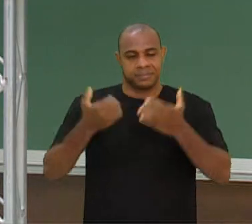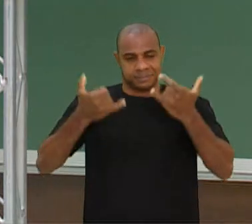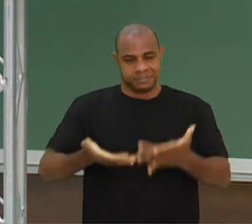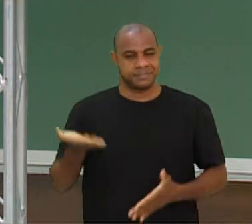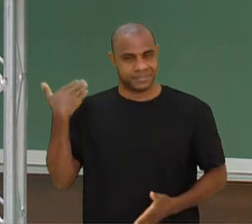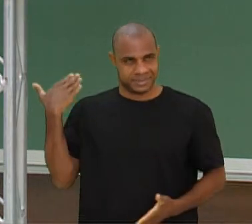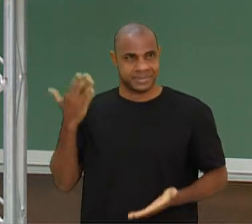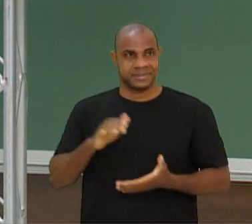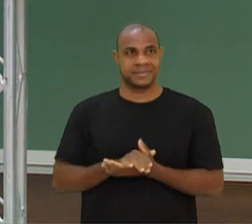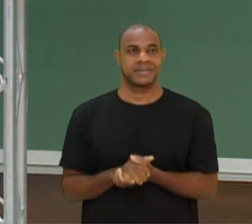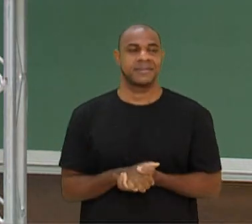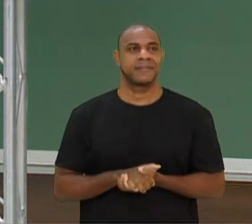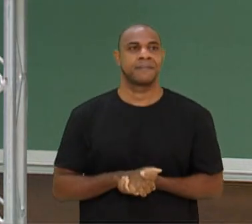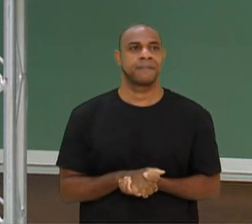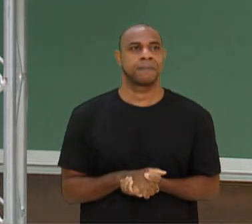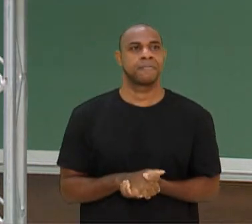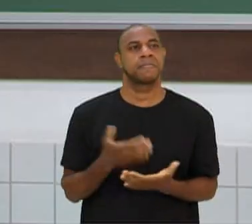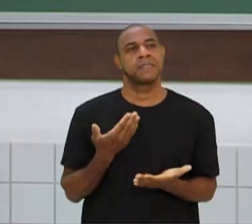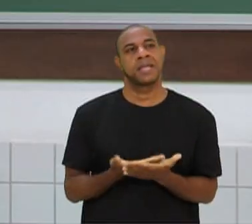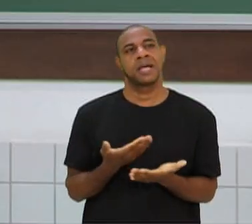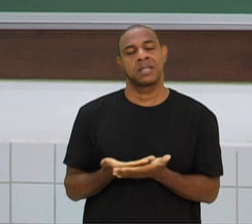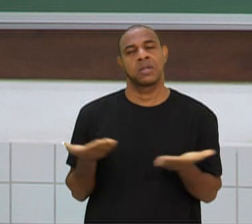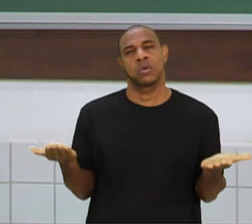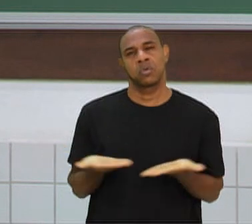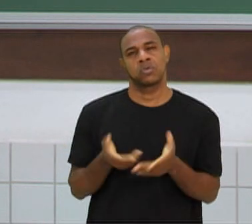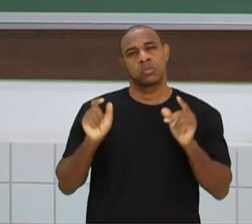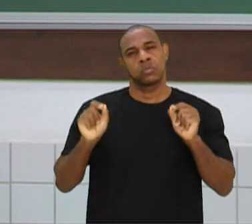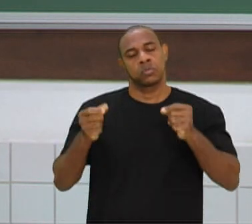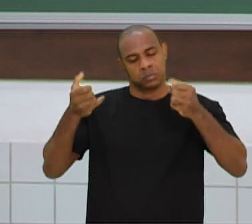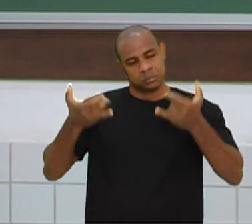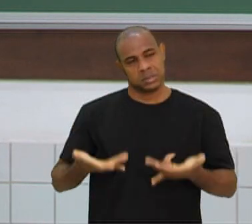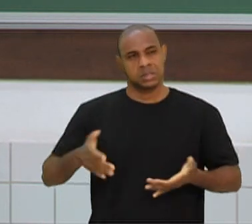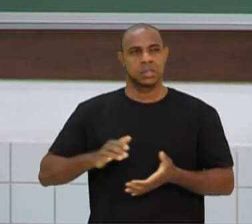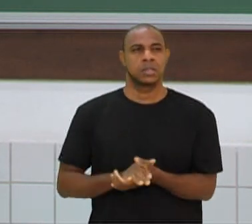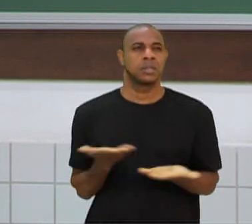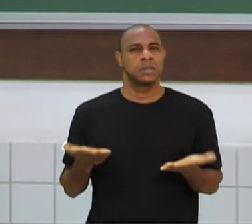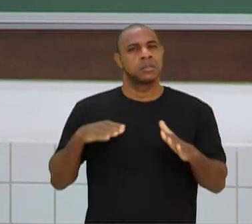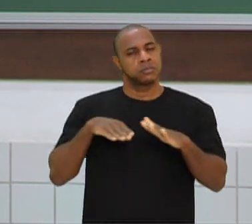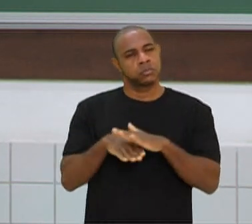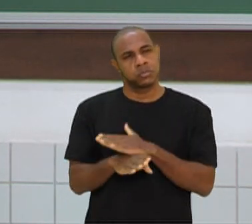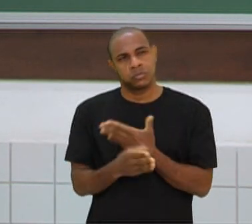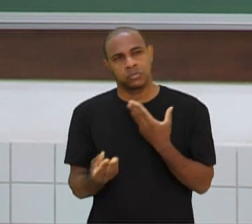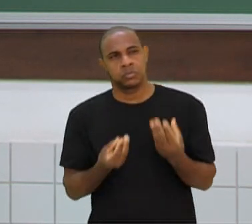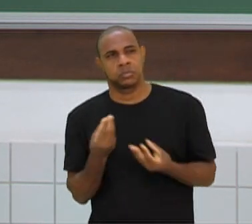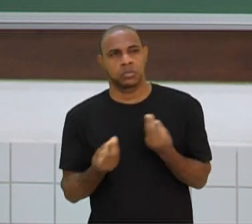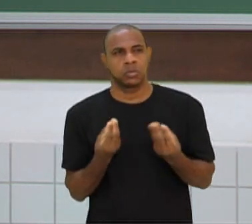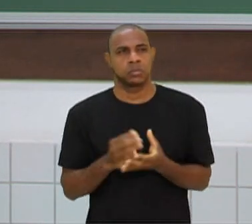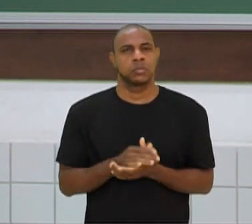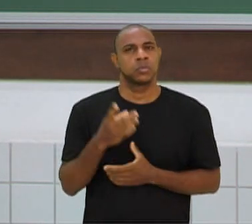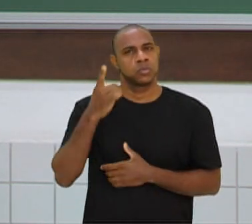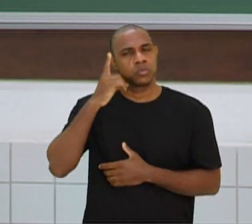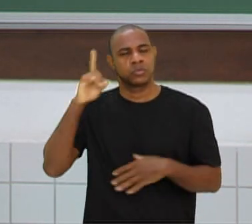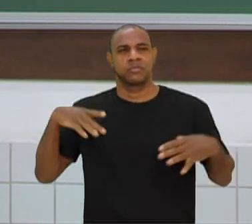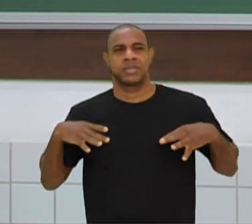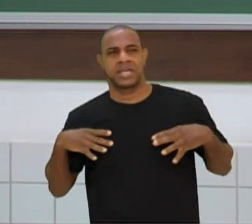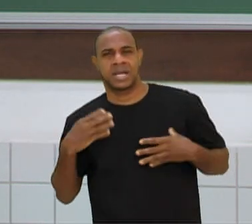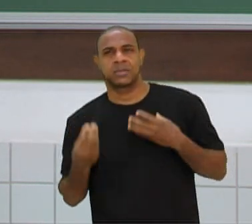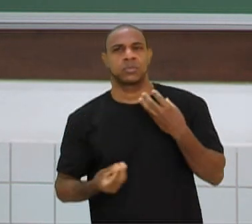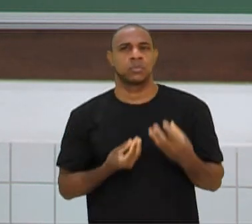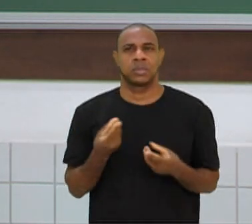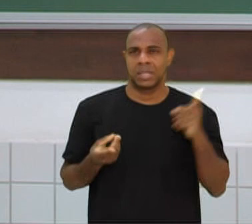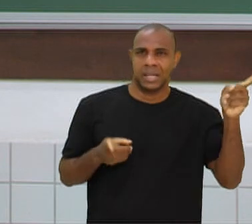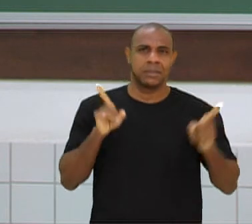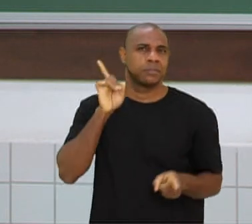ok? Na aula de hoje, nós falamos sobre os costumes do Thanksgiving Day, né, e falamos sobre